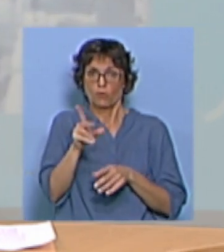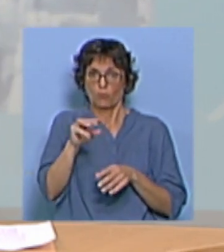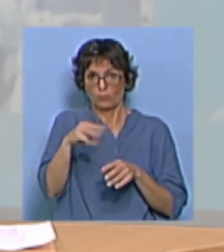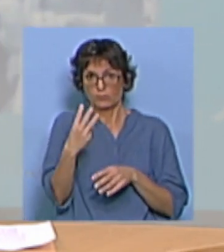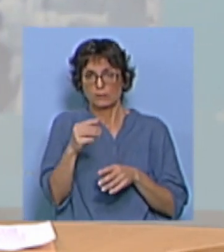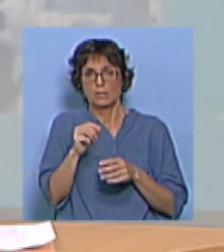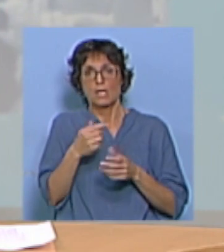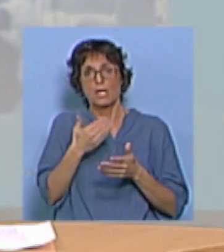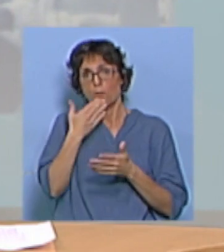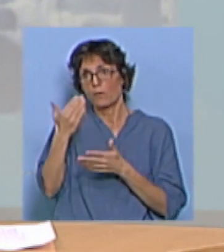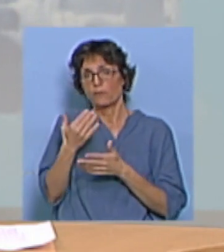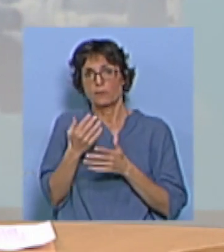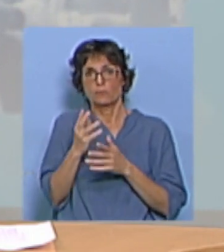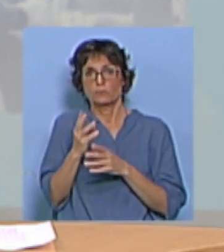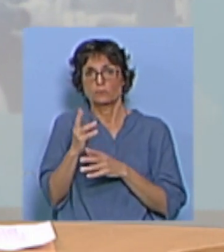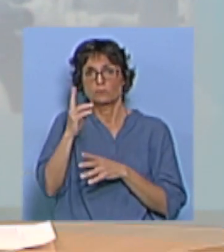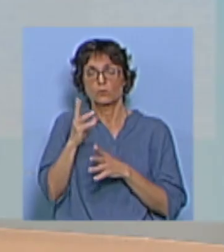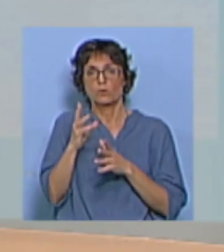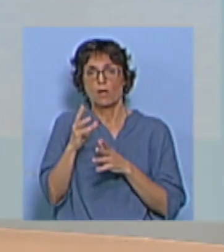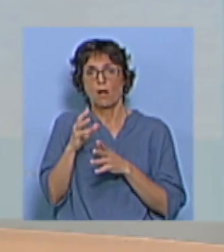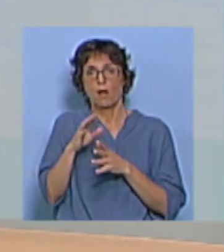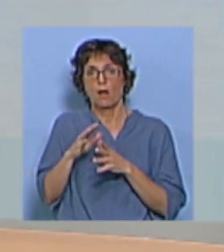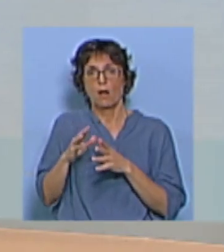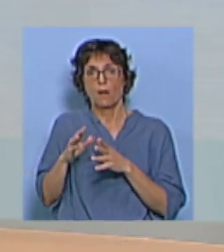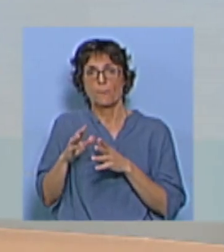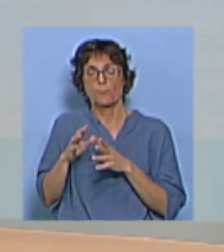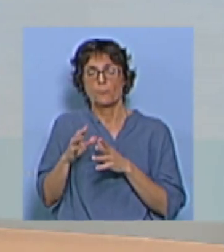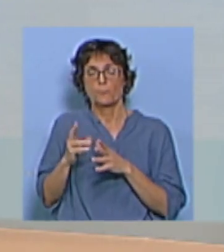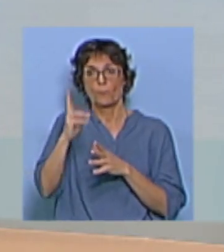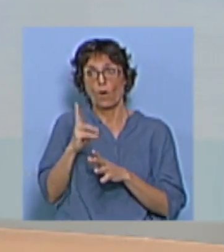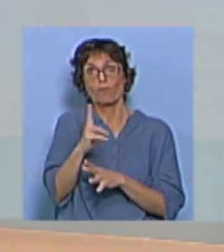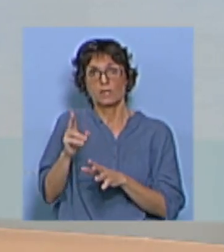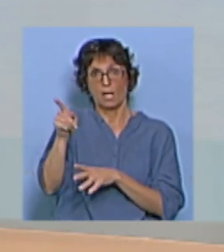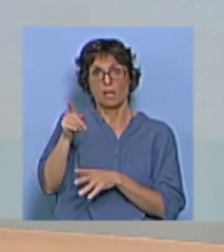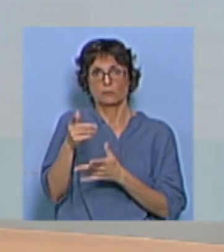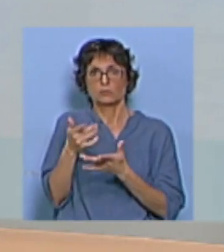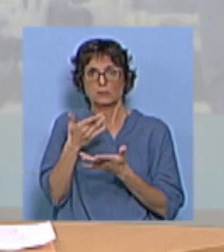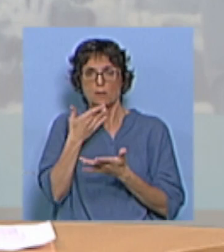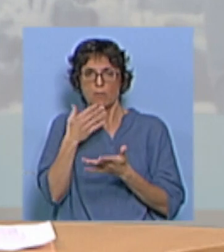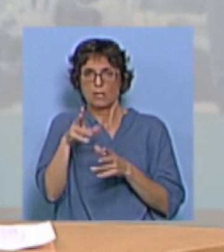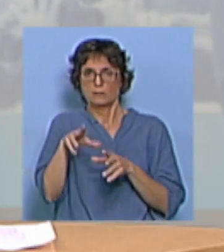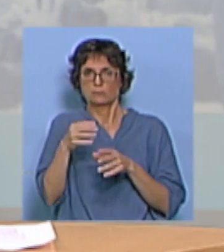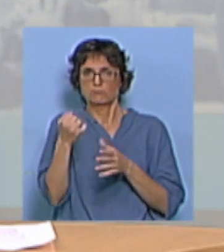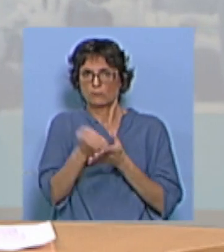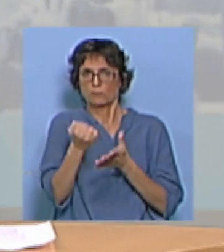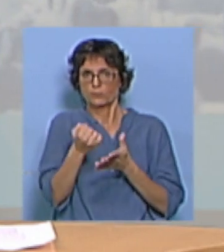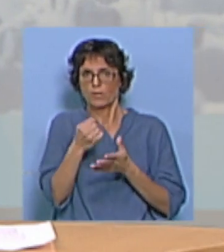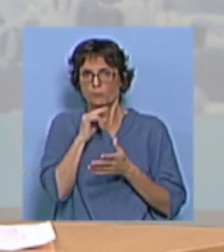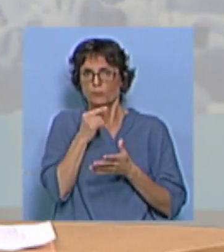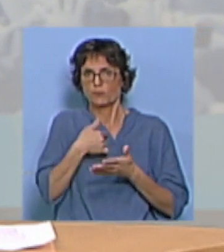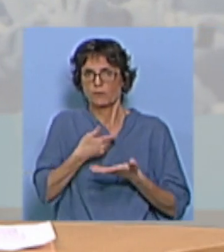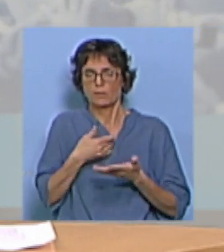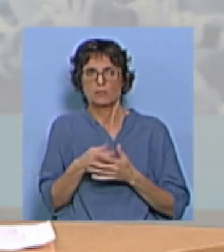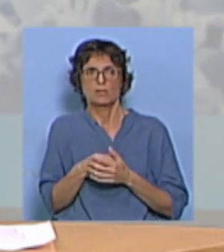votação e depois foi naturalmente... Também é um mandato que só dois Sim, já tinha feito dois mandatos, sim. Sobre esta questão, é um documento importante, além das